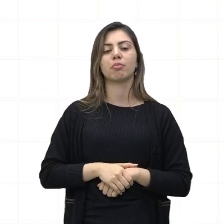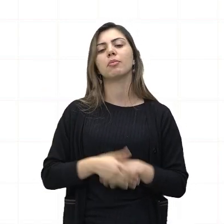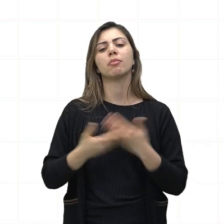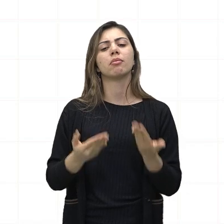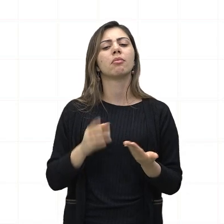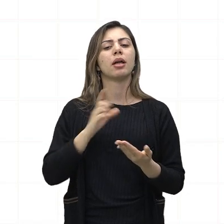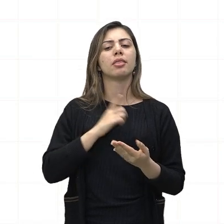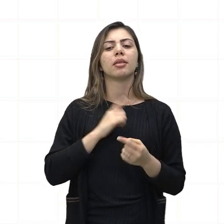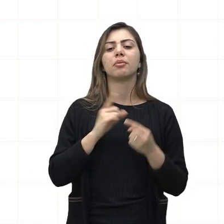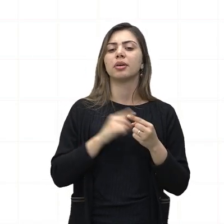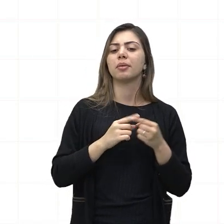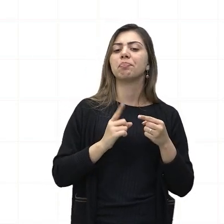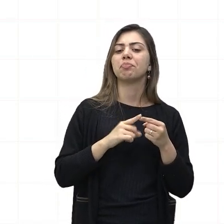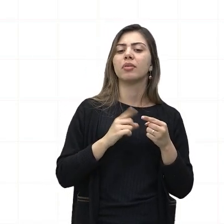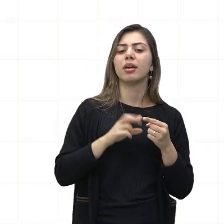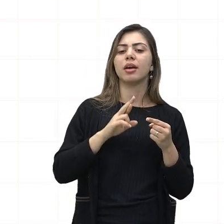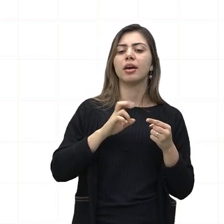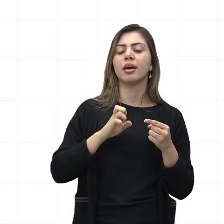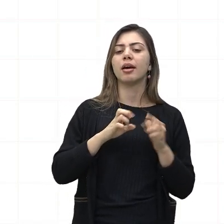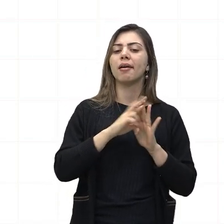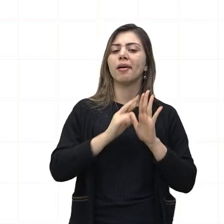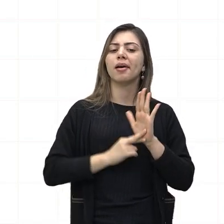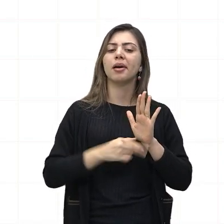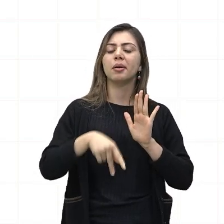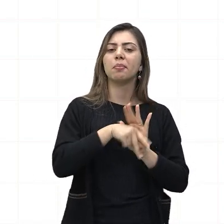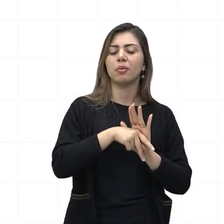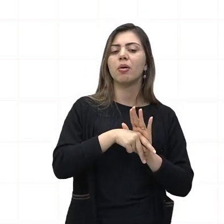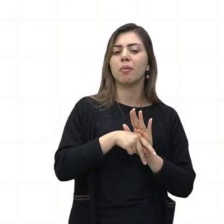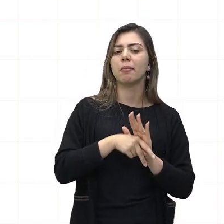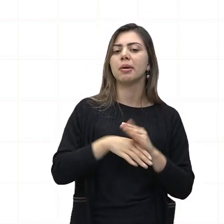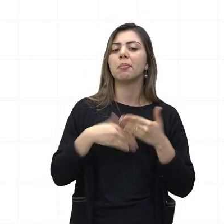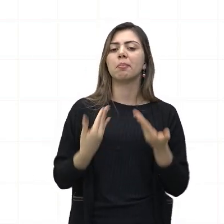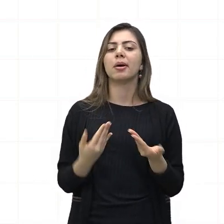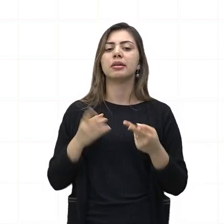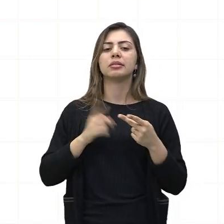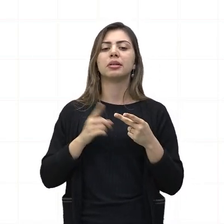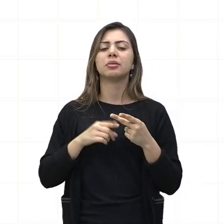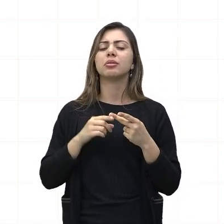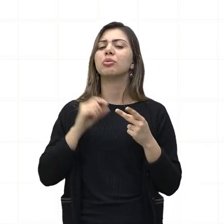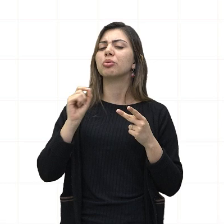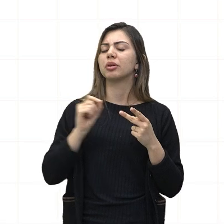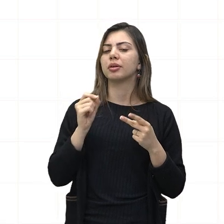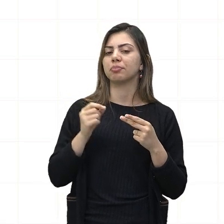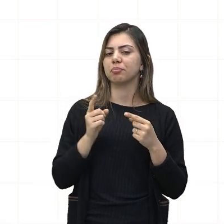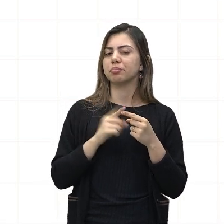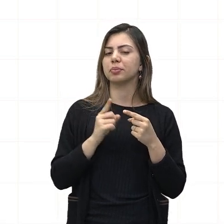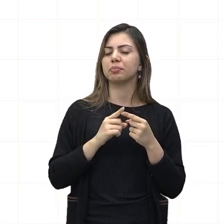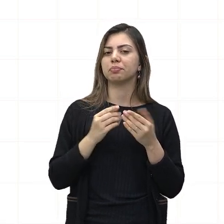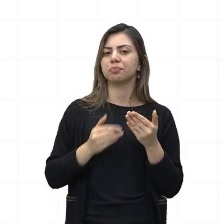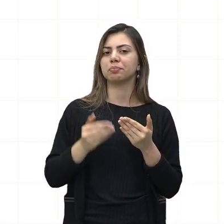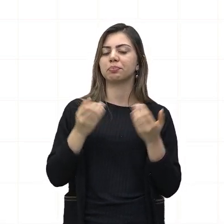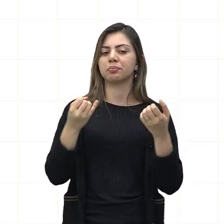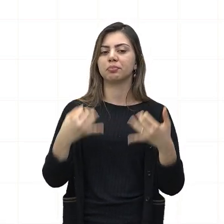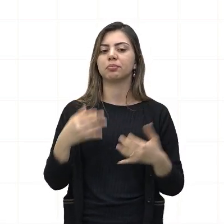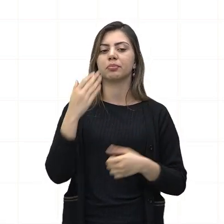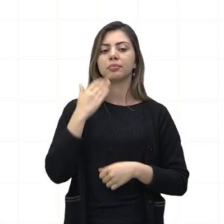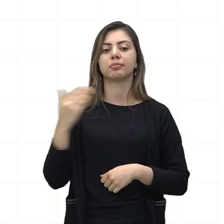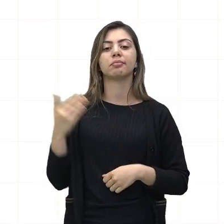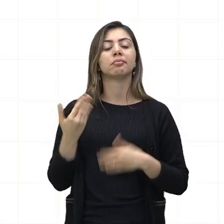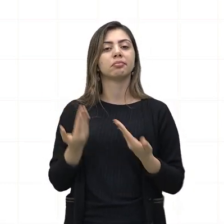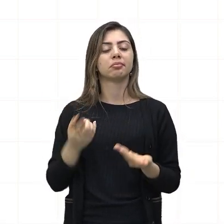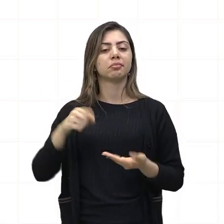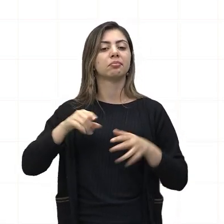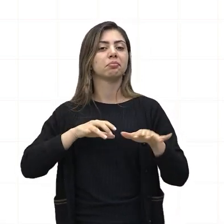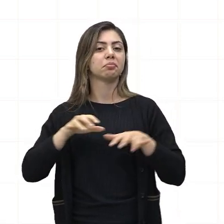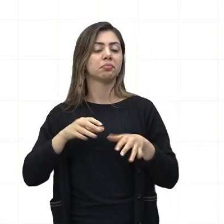o Regulamento das Missões, o que ele vai trazer de diferente nesse momento? Vamos verificar? Primeiro, nós vamos verificar que esse movimento, ou